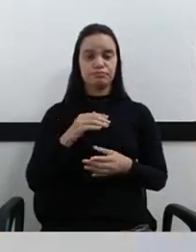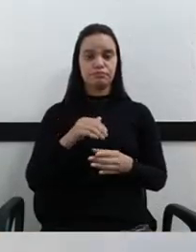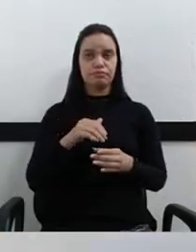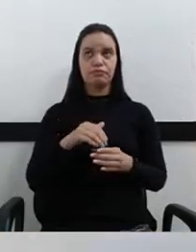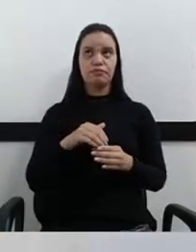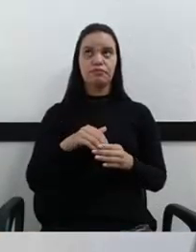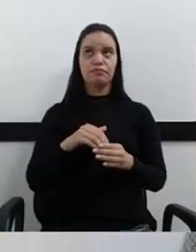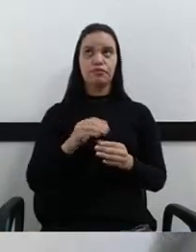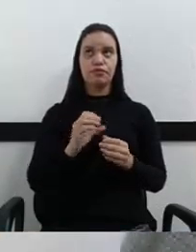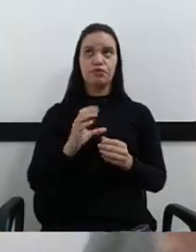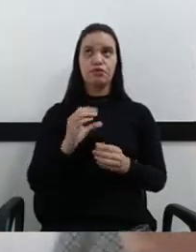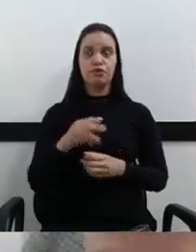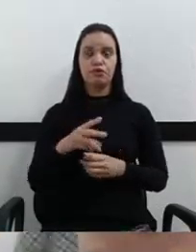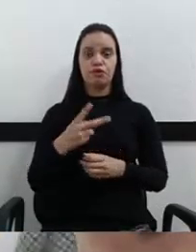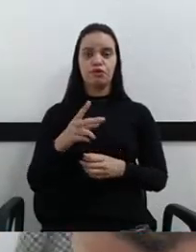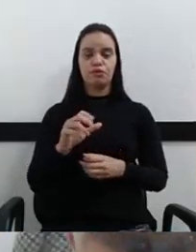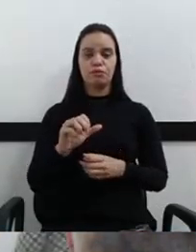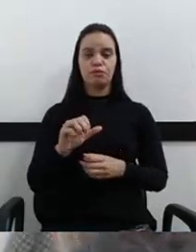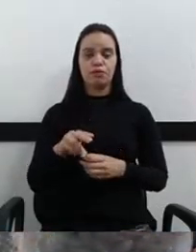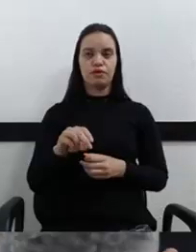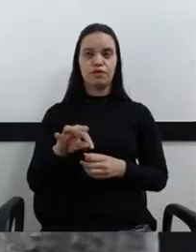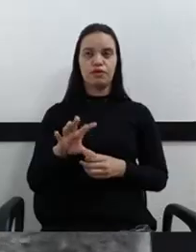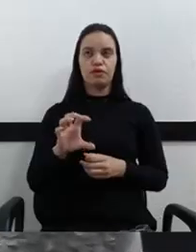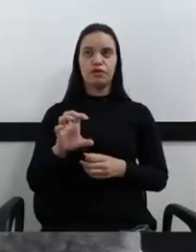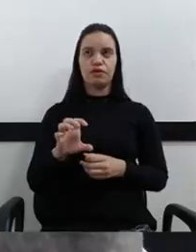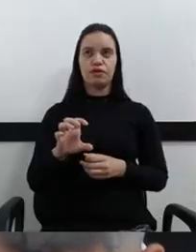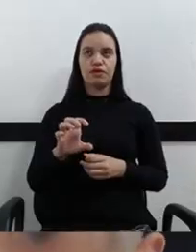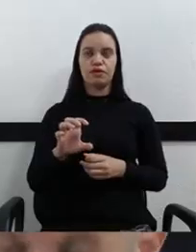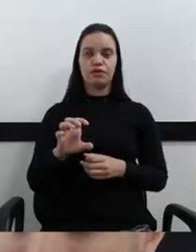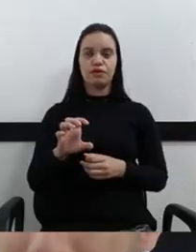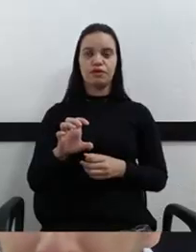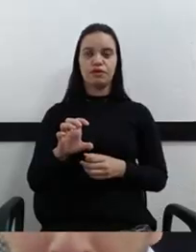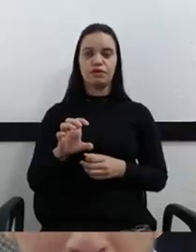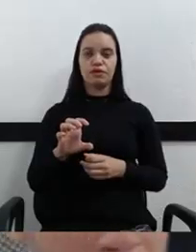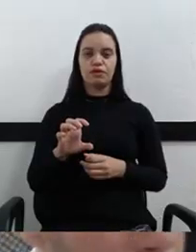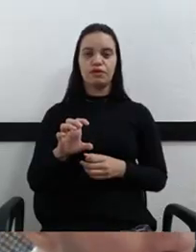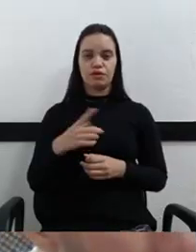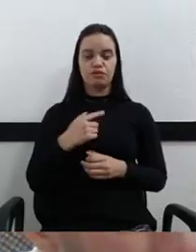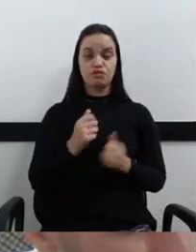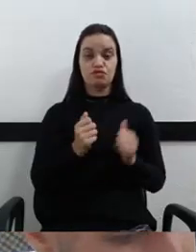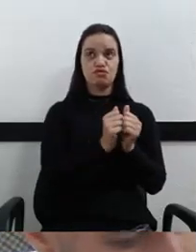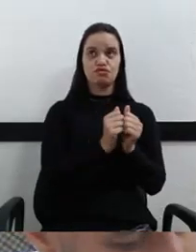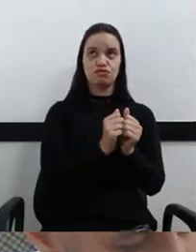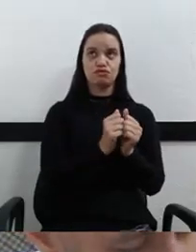Vota você, Excelência. Bruno. Eu acompanho o proponente.